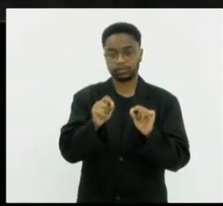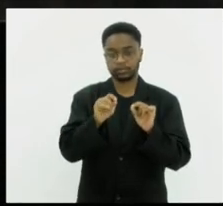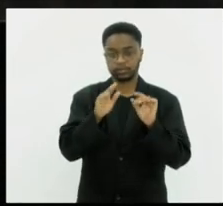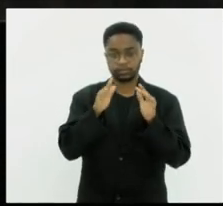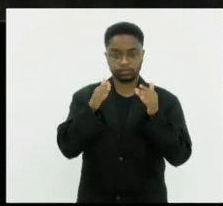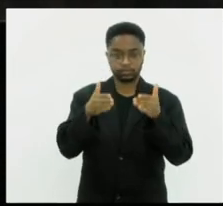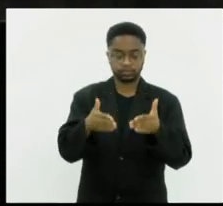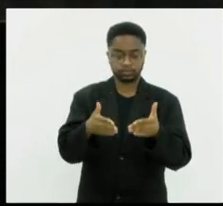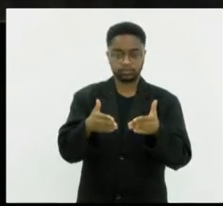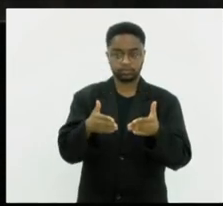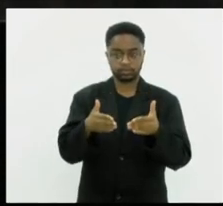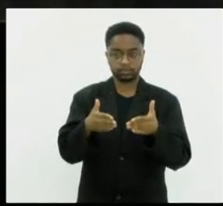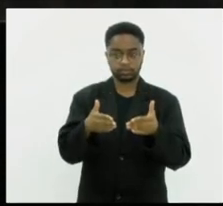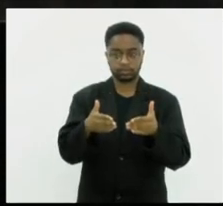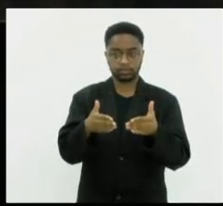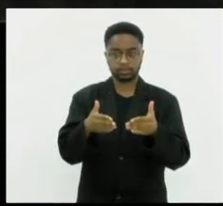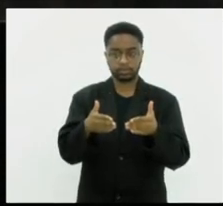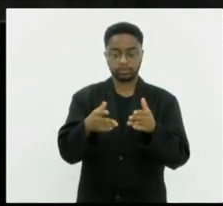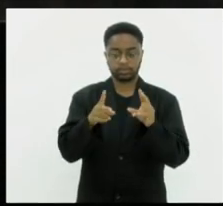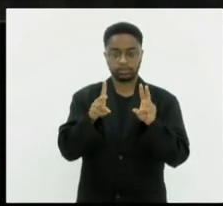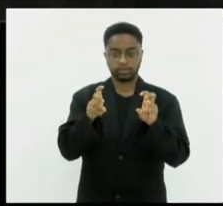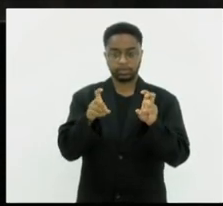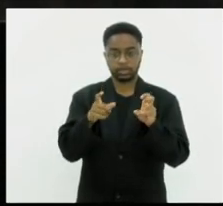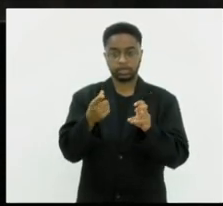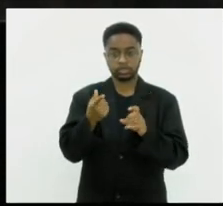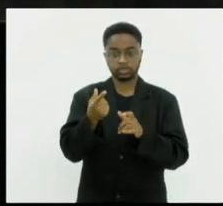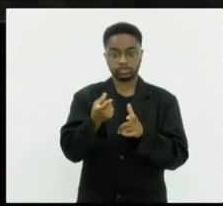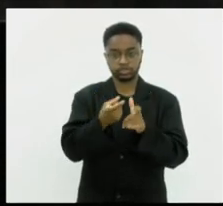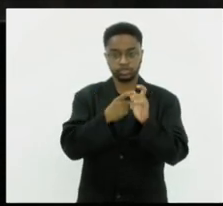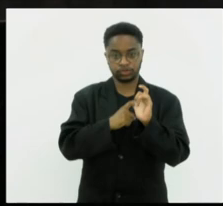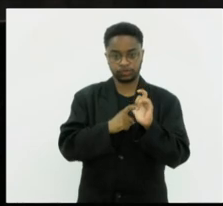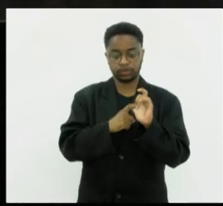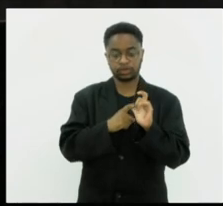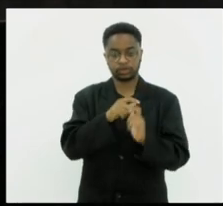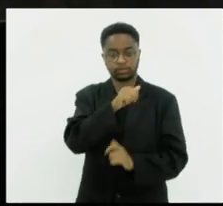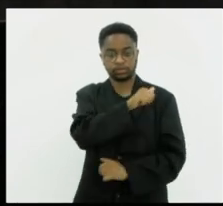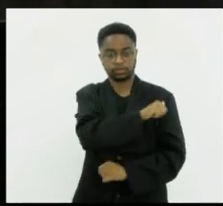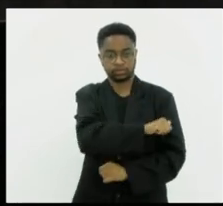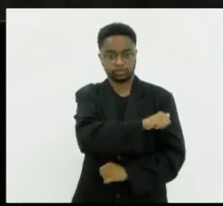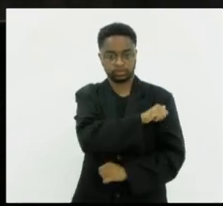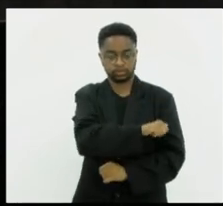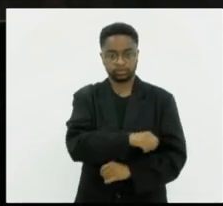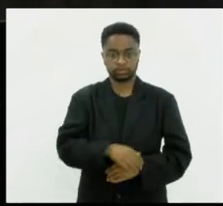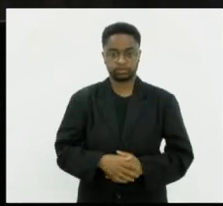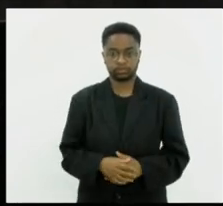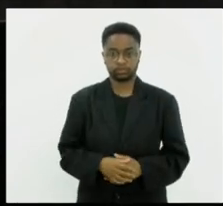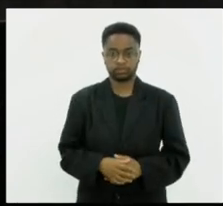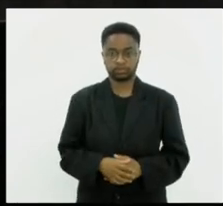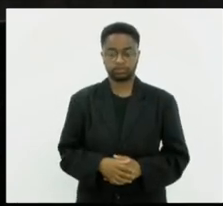especificamente a questão do serviço da dívida do Estado do Rio de Janeiro.